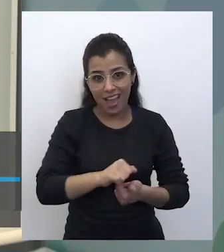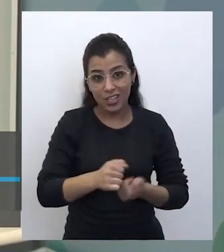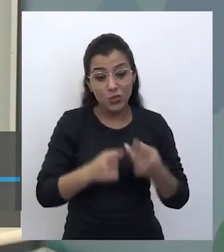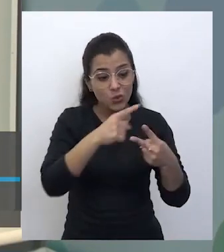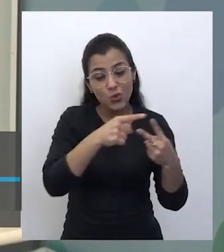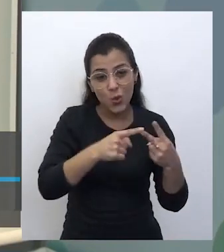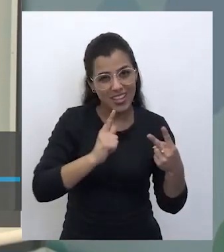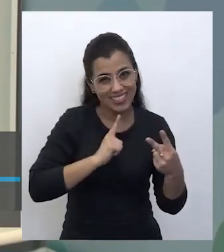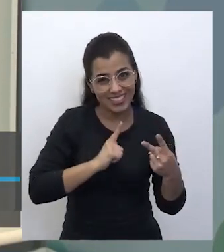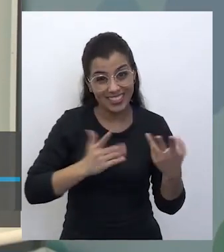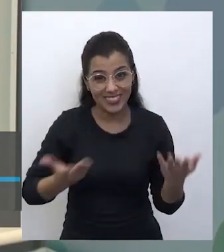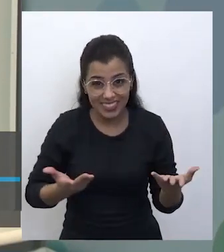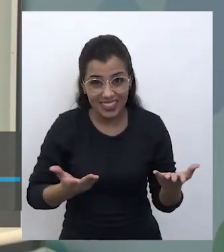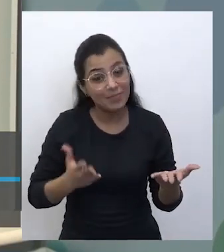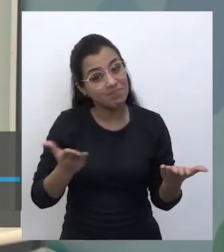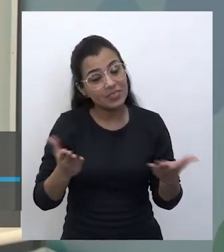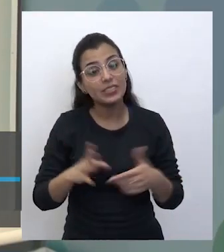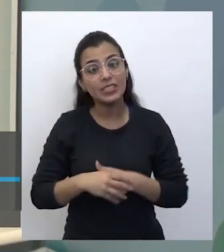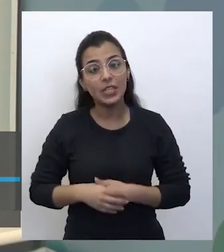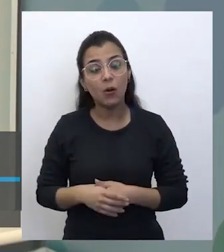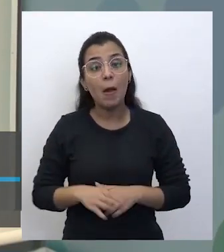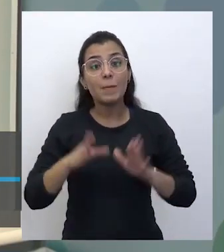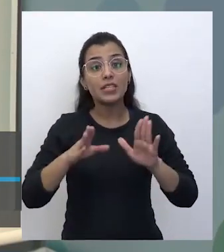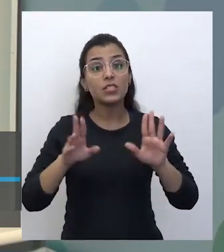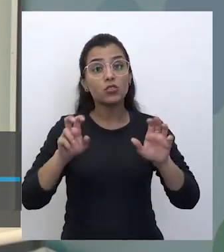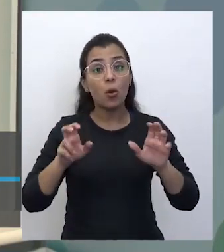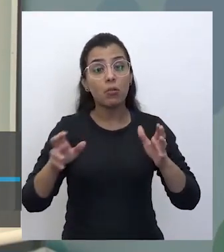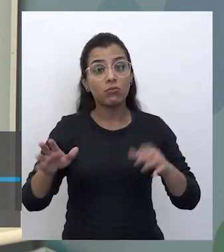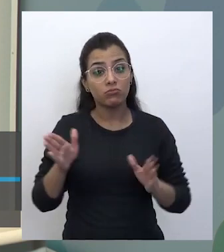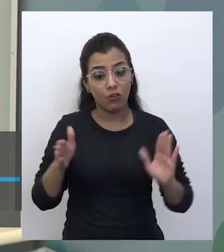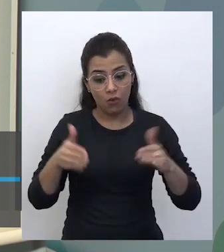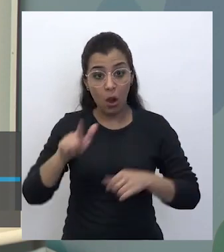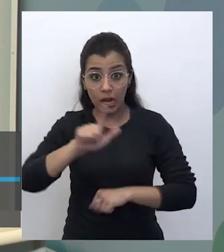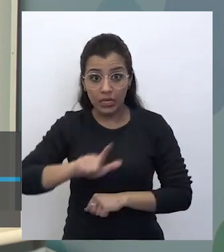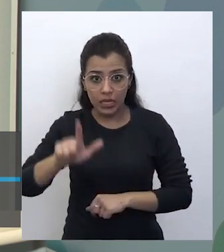mundiais, né? O que eu quero falar é assim, em literatura, que nós estamos pensando aqui, olha,